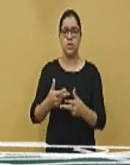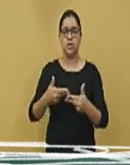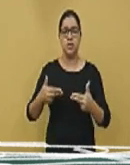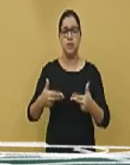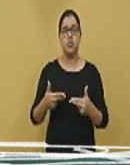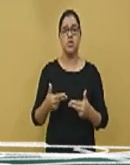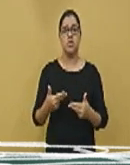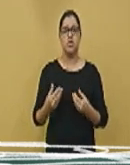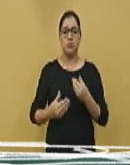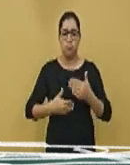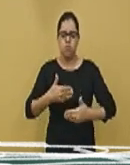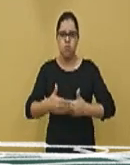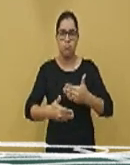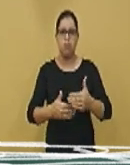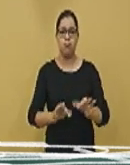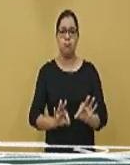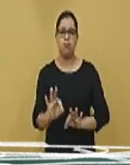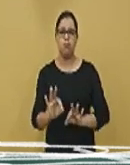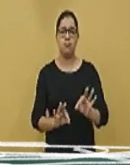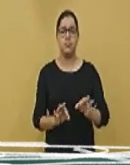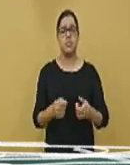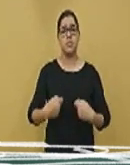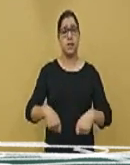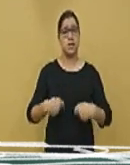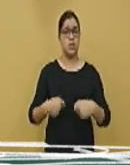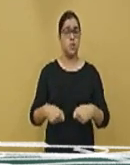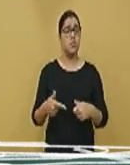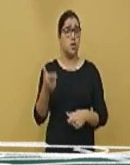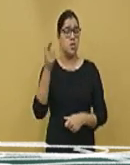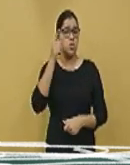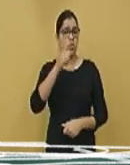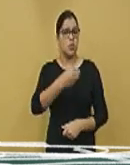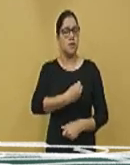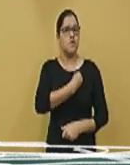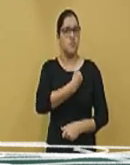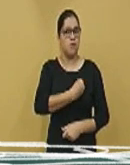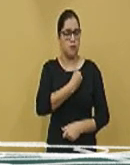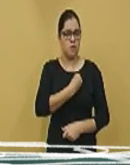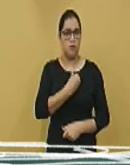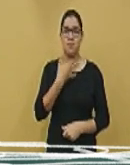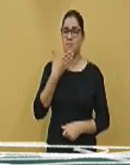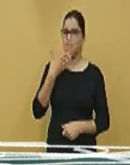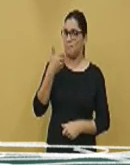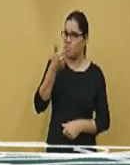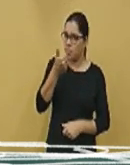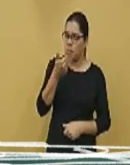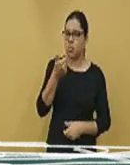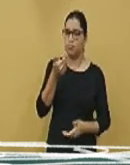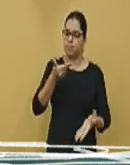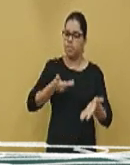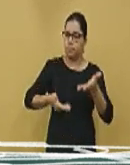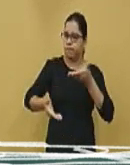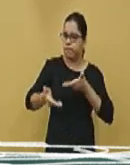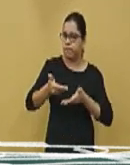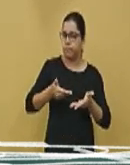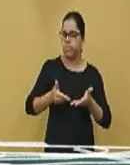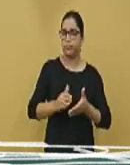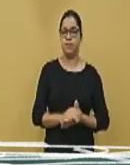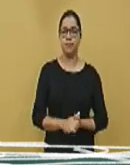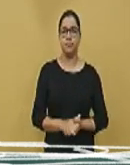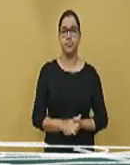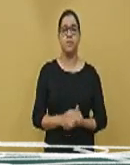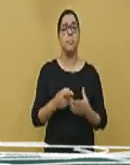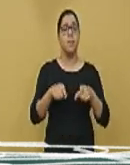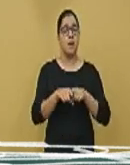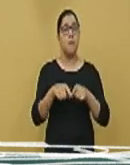nossos processos, para que a gente consiga viver aqui harmoniosamente. Enfim, temos